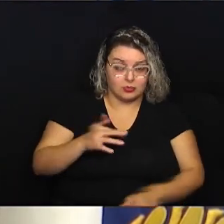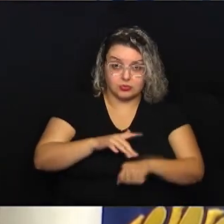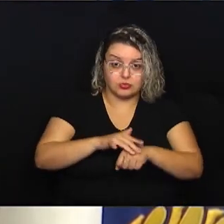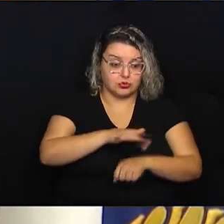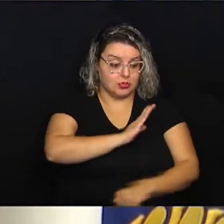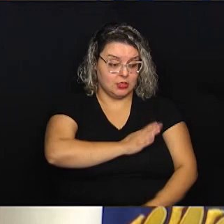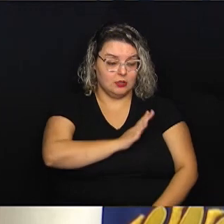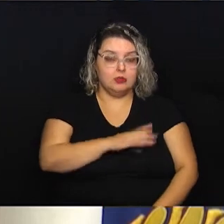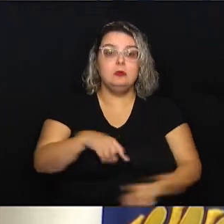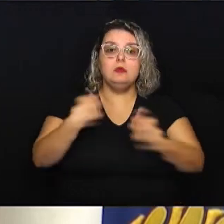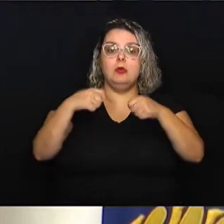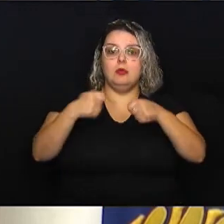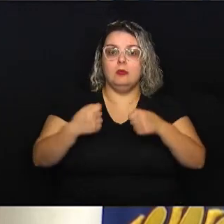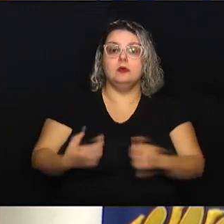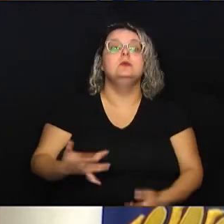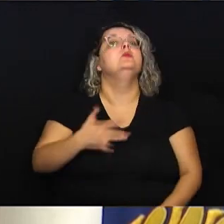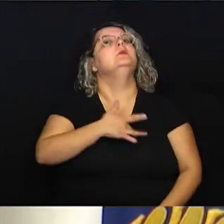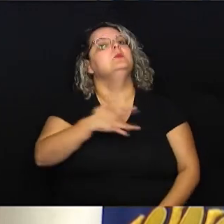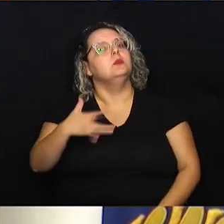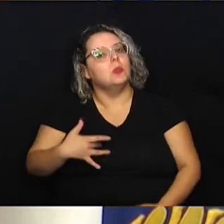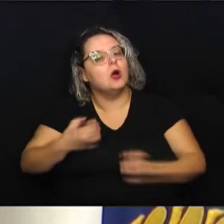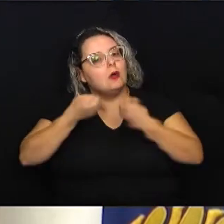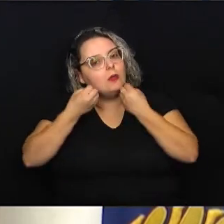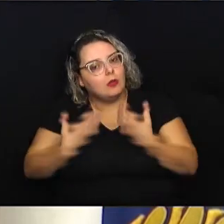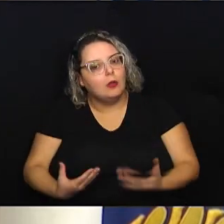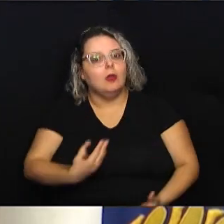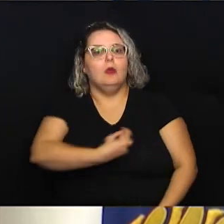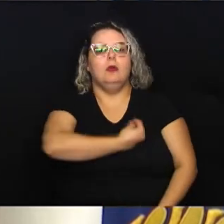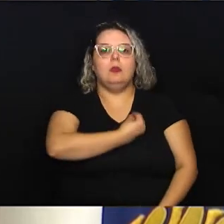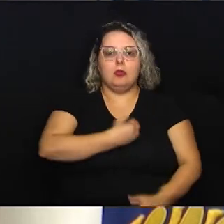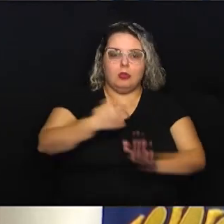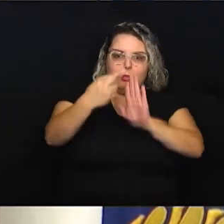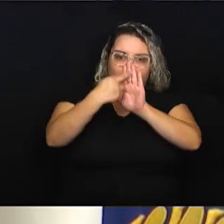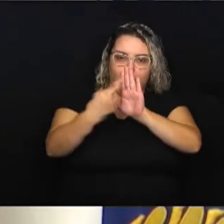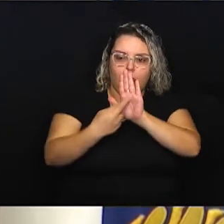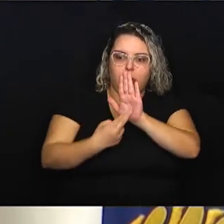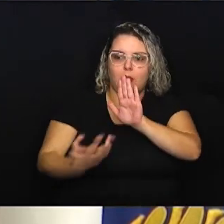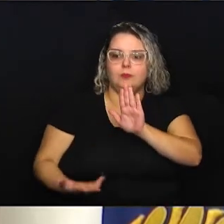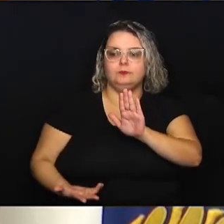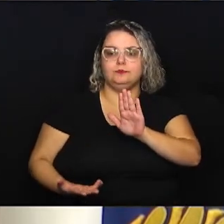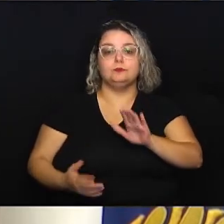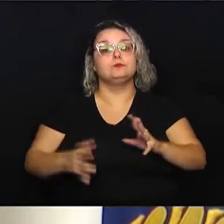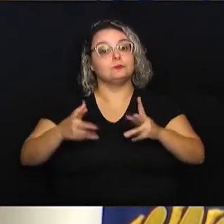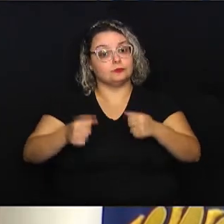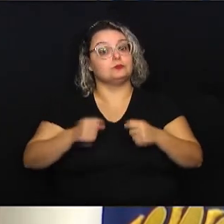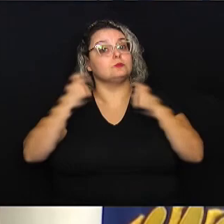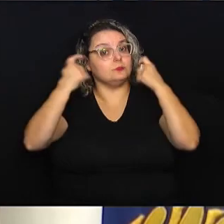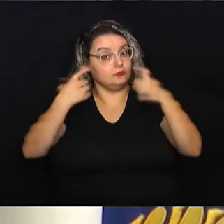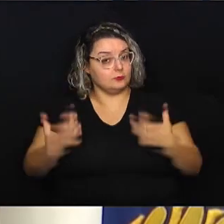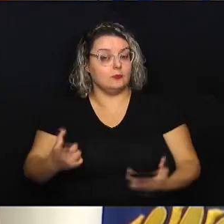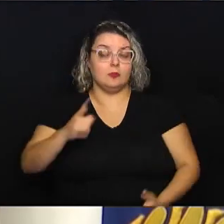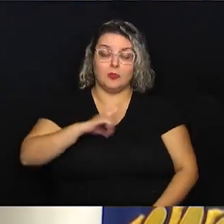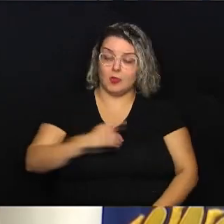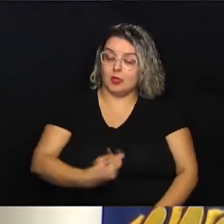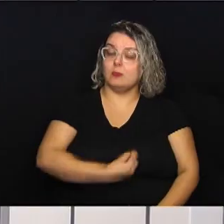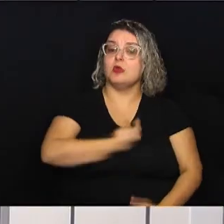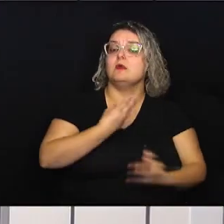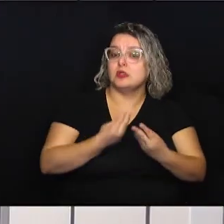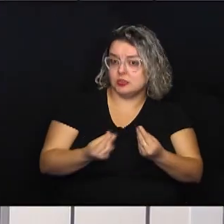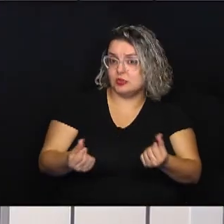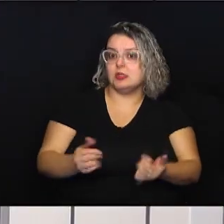é preciso ter uma vida saudável, regrada, com toda a preocupação para que se tenha uma vida de